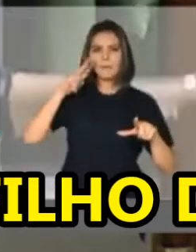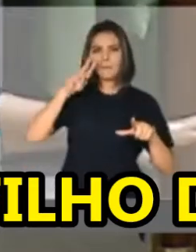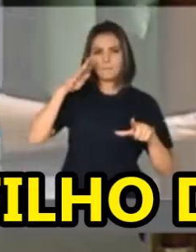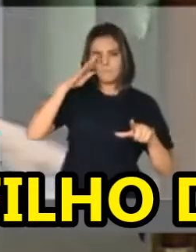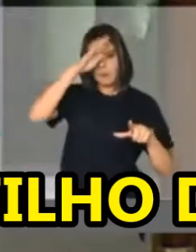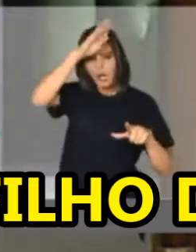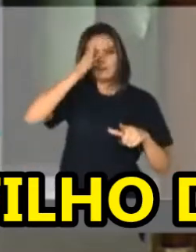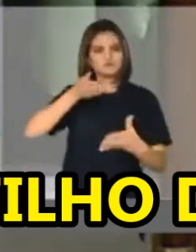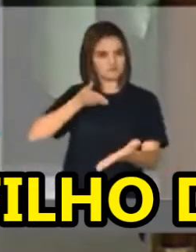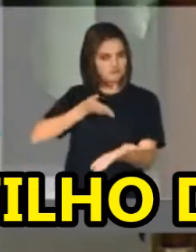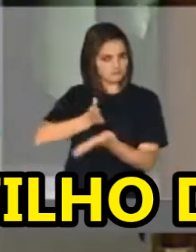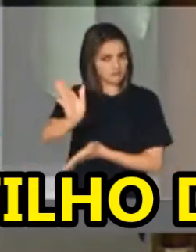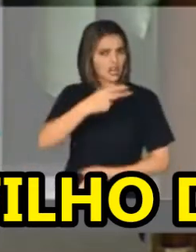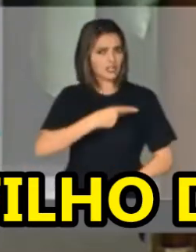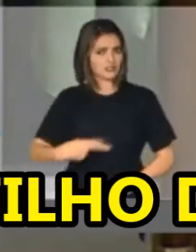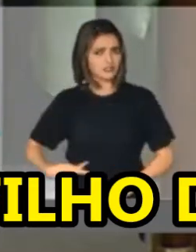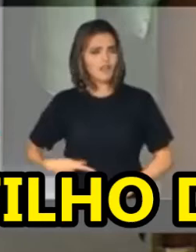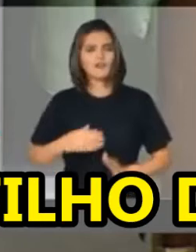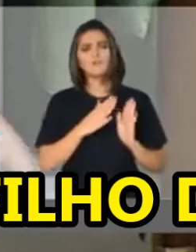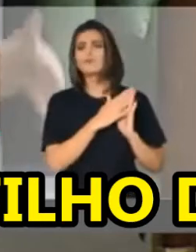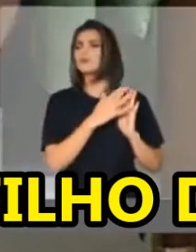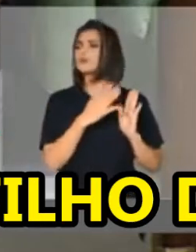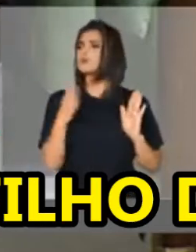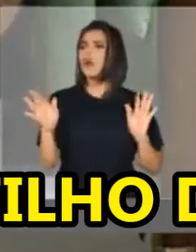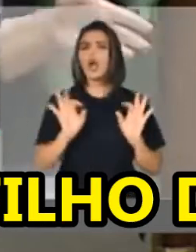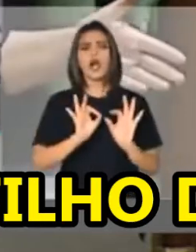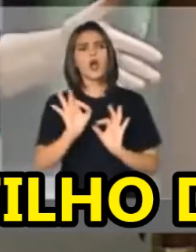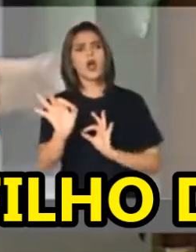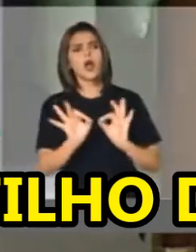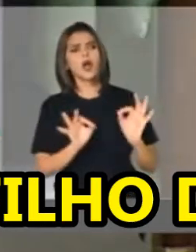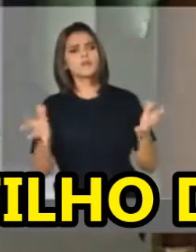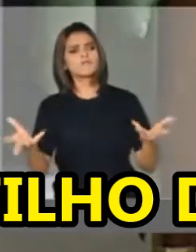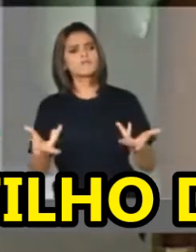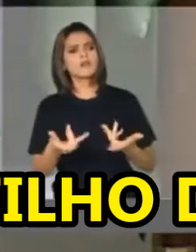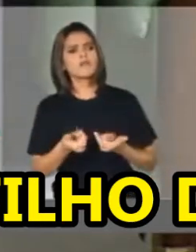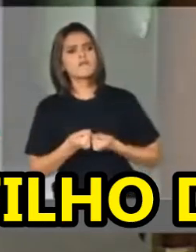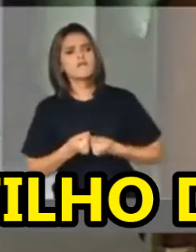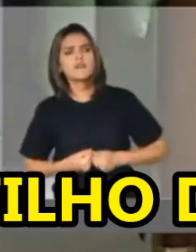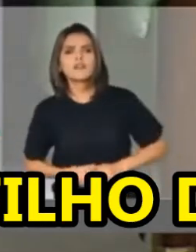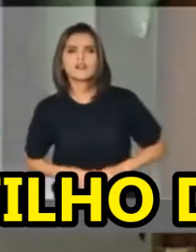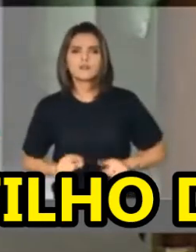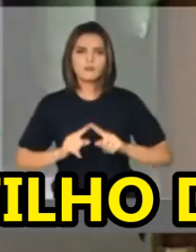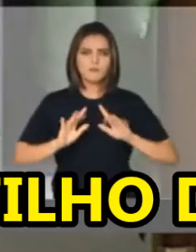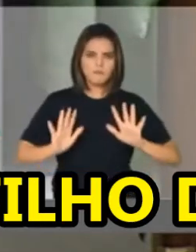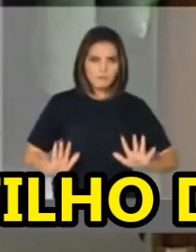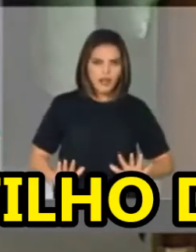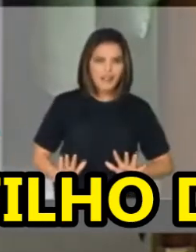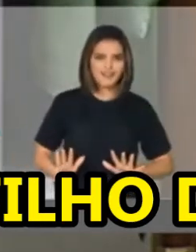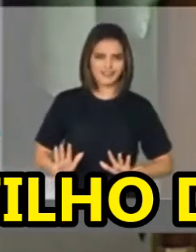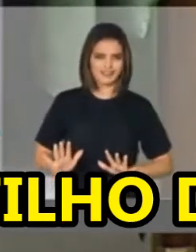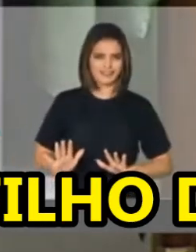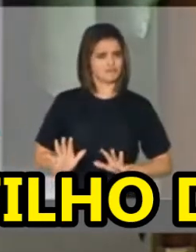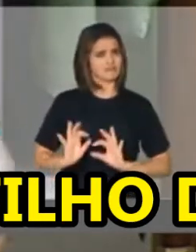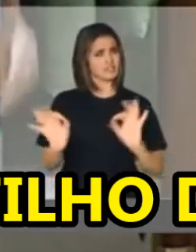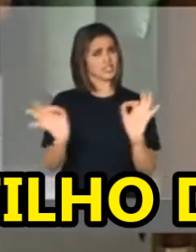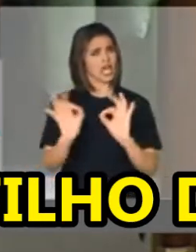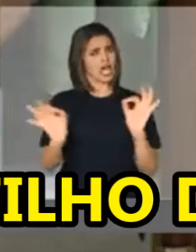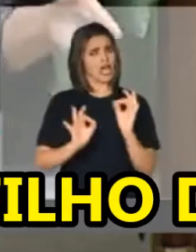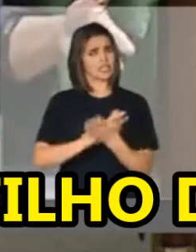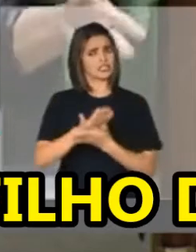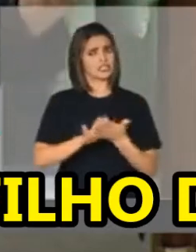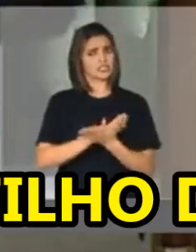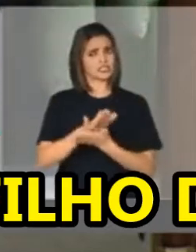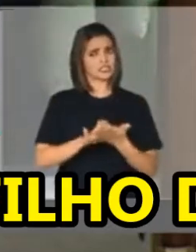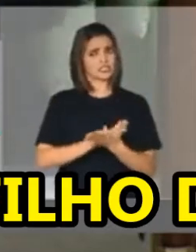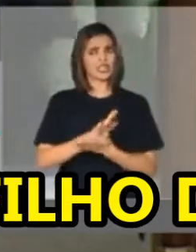perfeita ordem e não vimos sequer o acusado de receber em suas contas e seus funcionários, que é